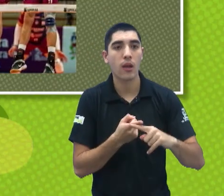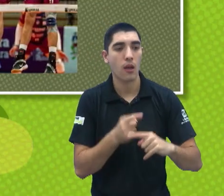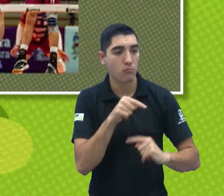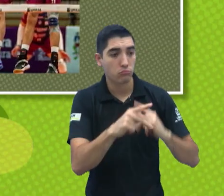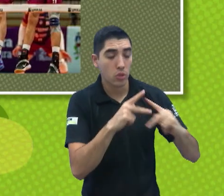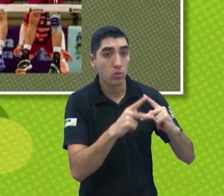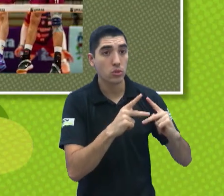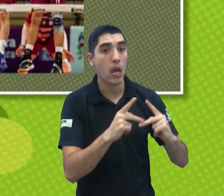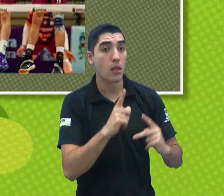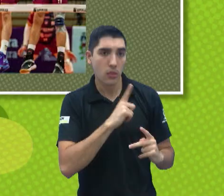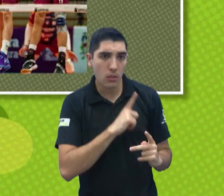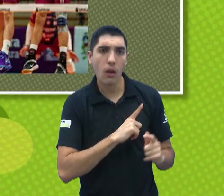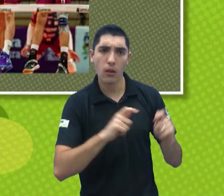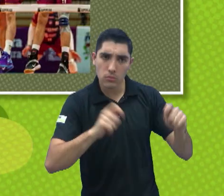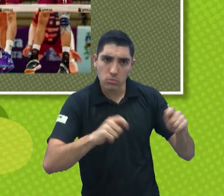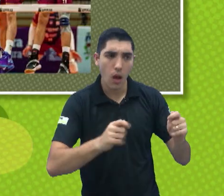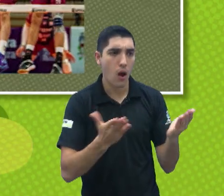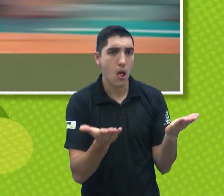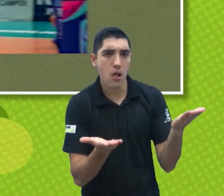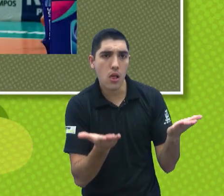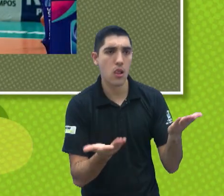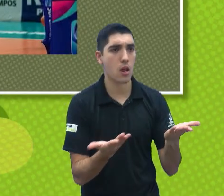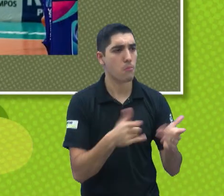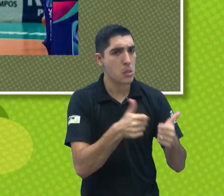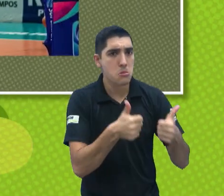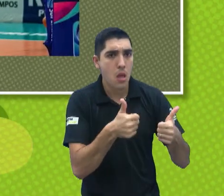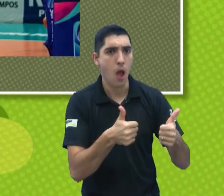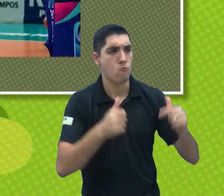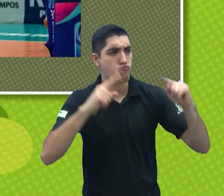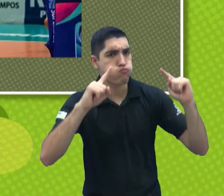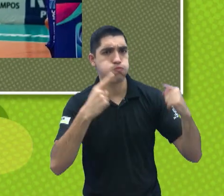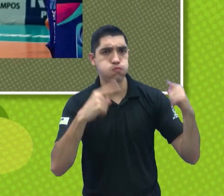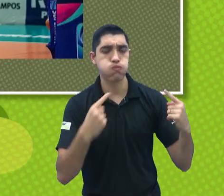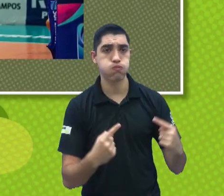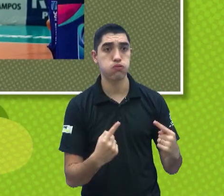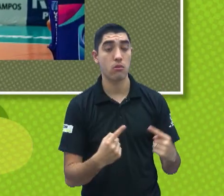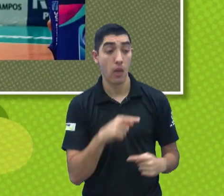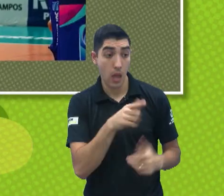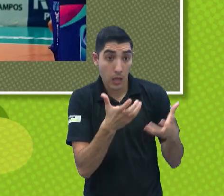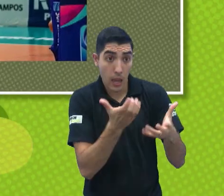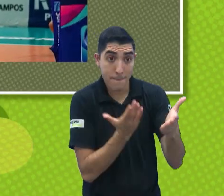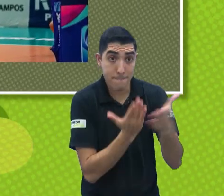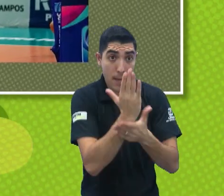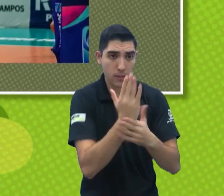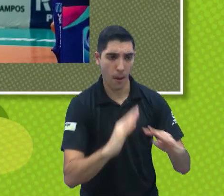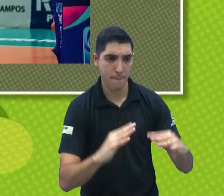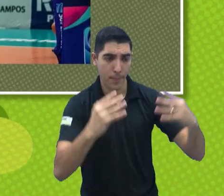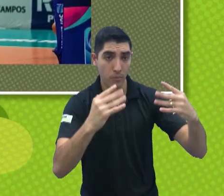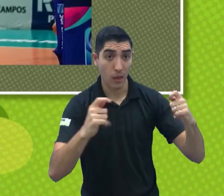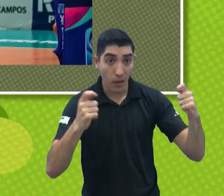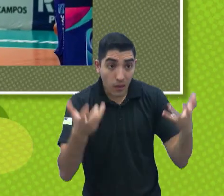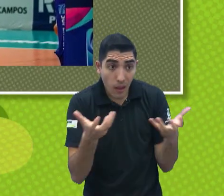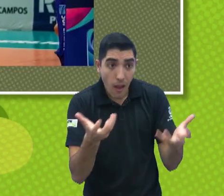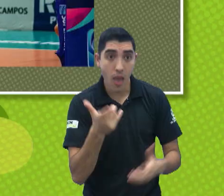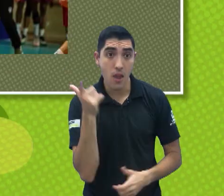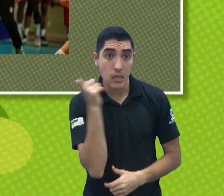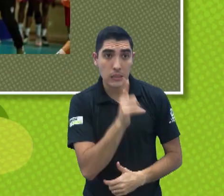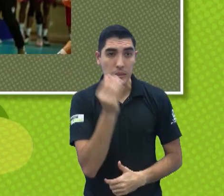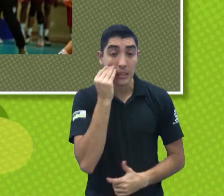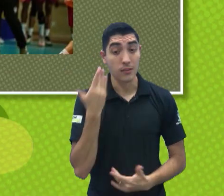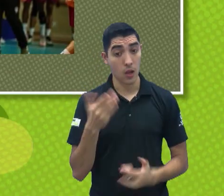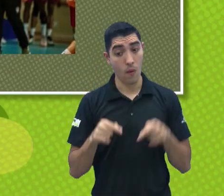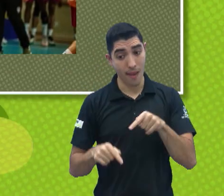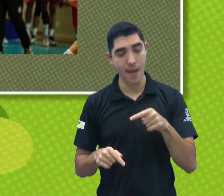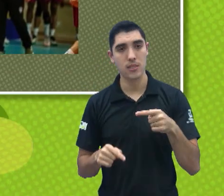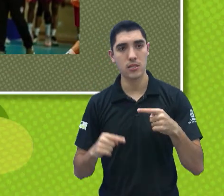bem equilibrado, que tem um nível de competitivo alto. Acho que se você quer se classificar para os playoffs, confrontos como esse